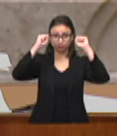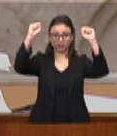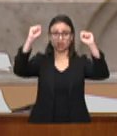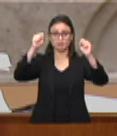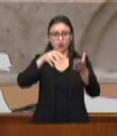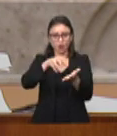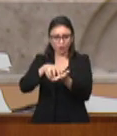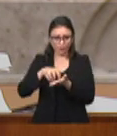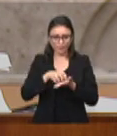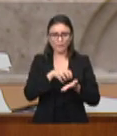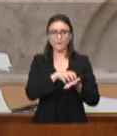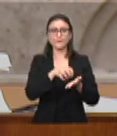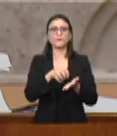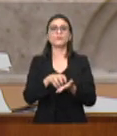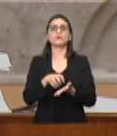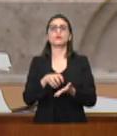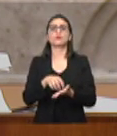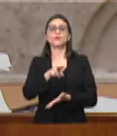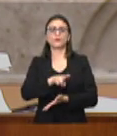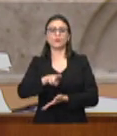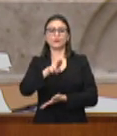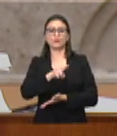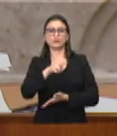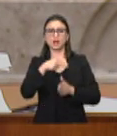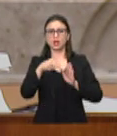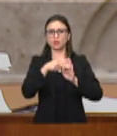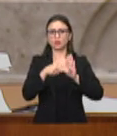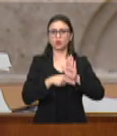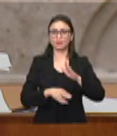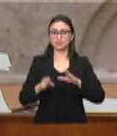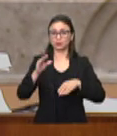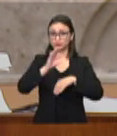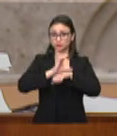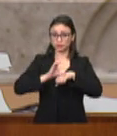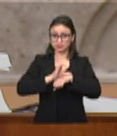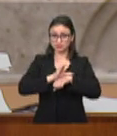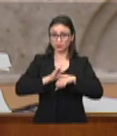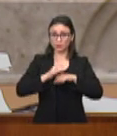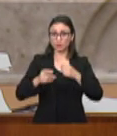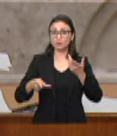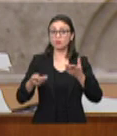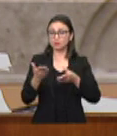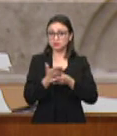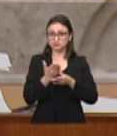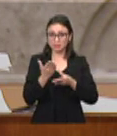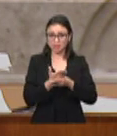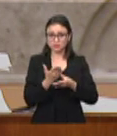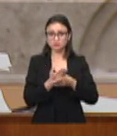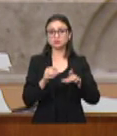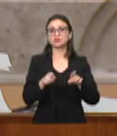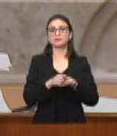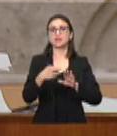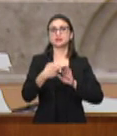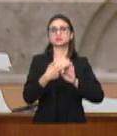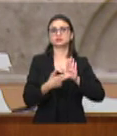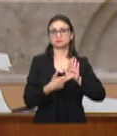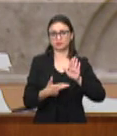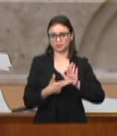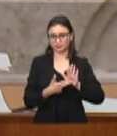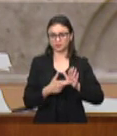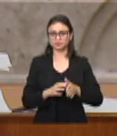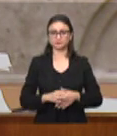órgãos colegiados aplicam as normas constitucionais, processuais e regimentais relacionadas à